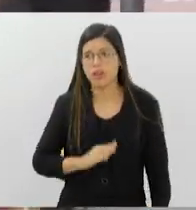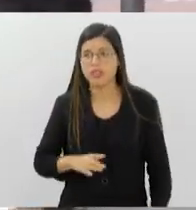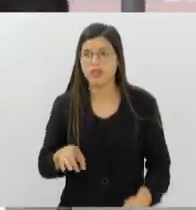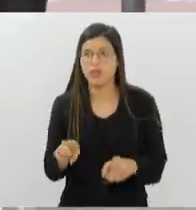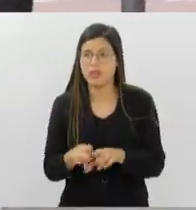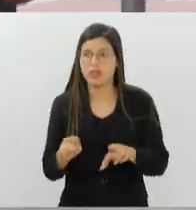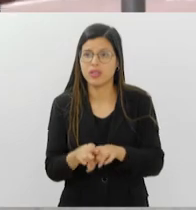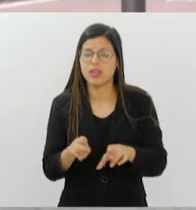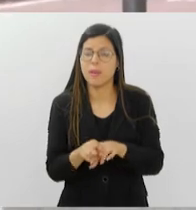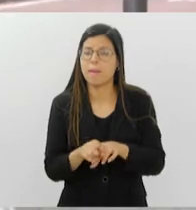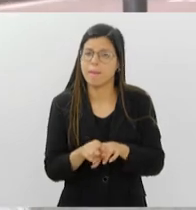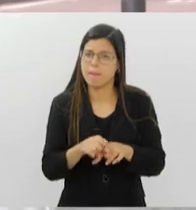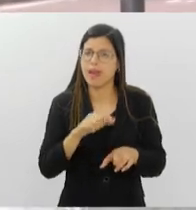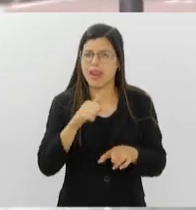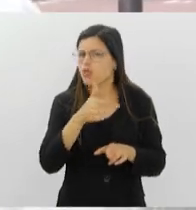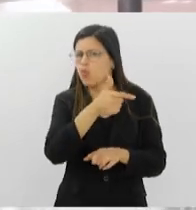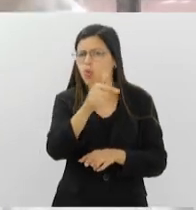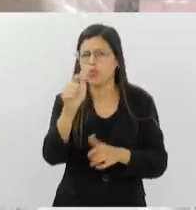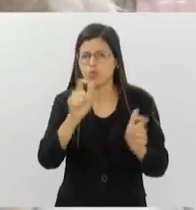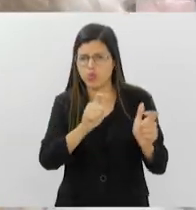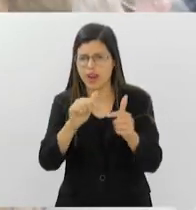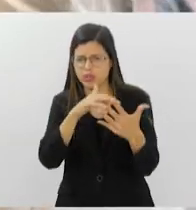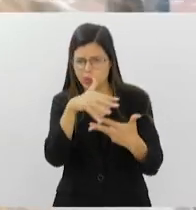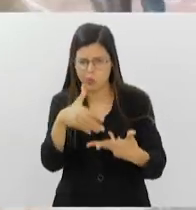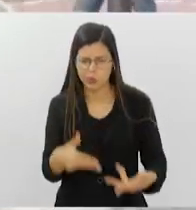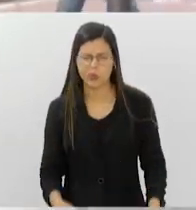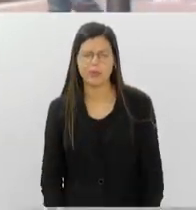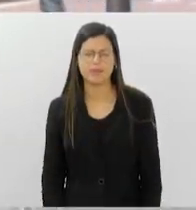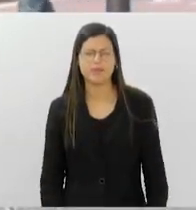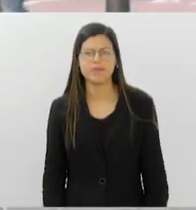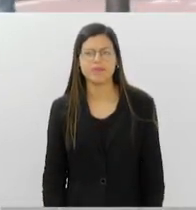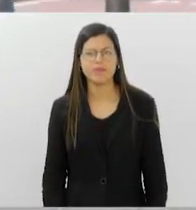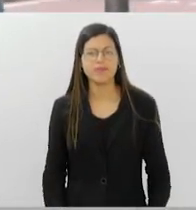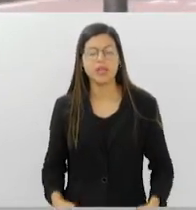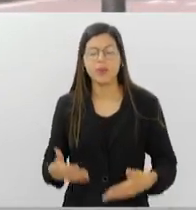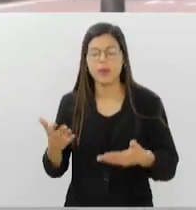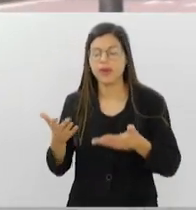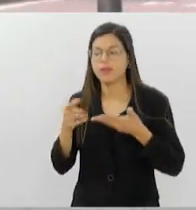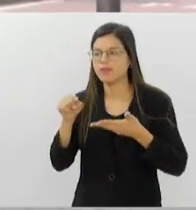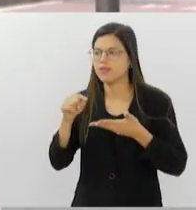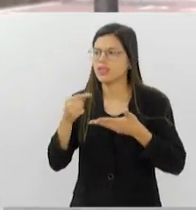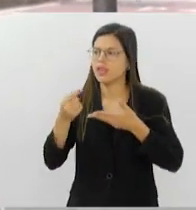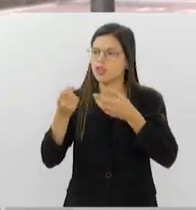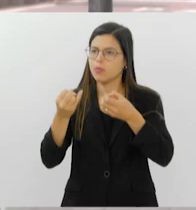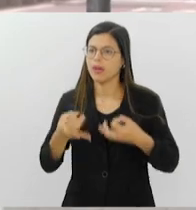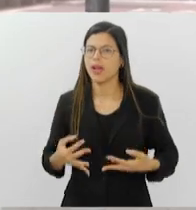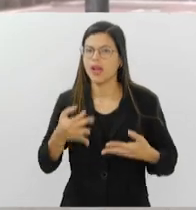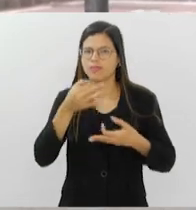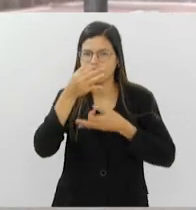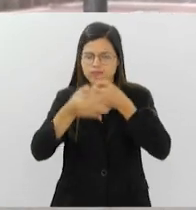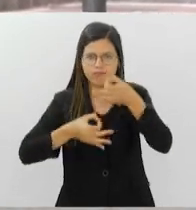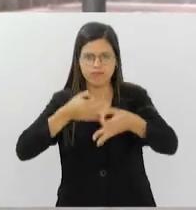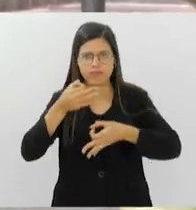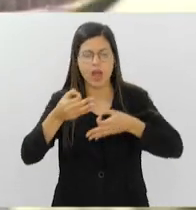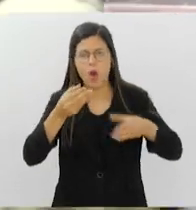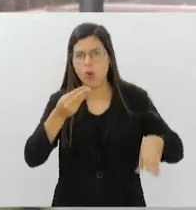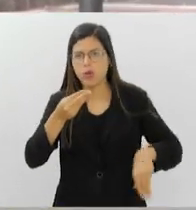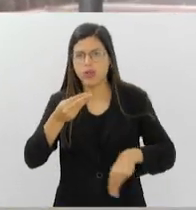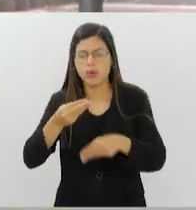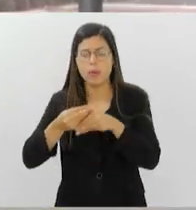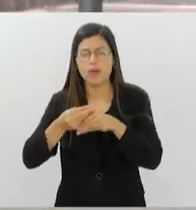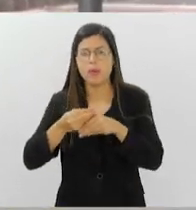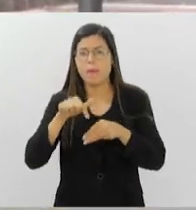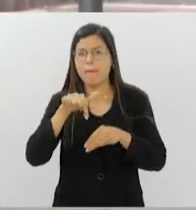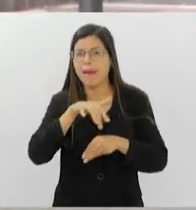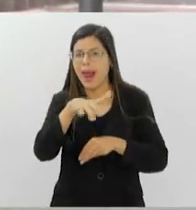transatlânticas gostaria que você também comentasse eh a contribuição da lup para o mercado audiovisual porque